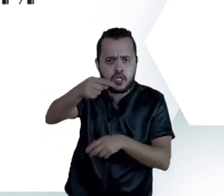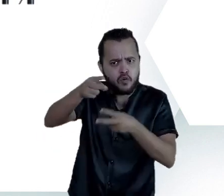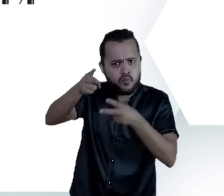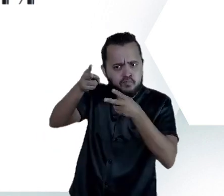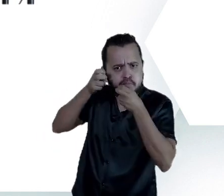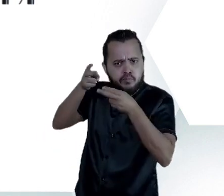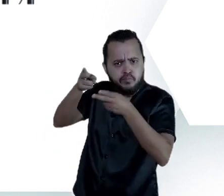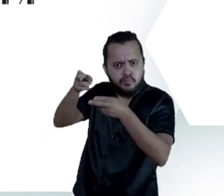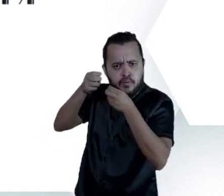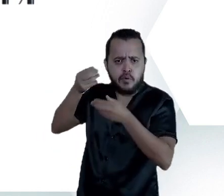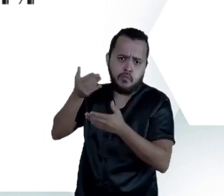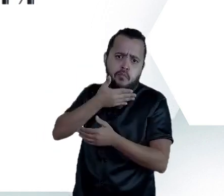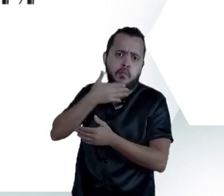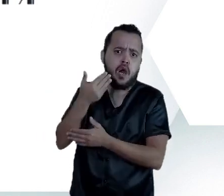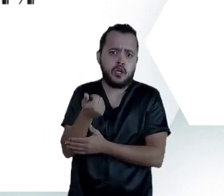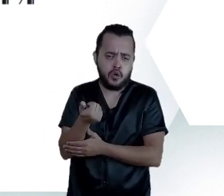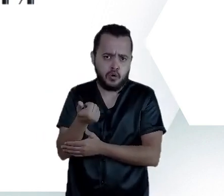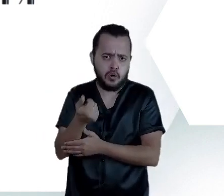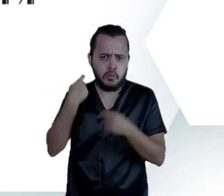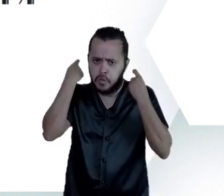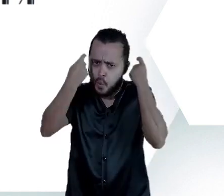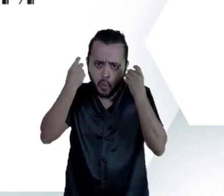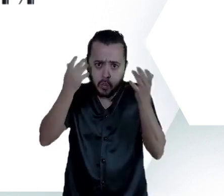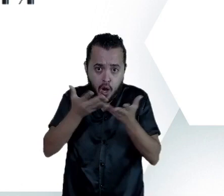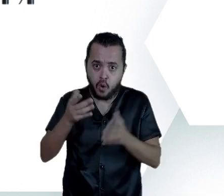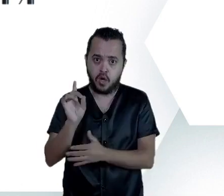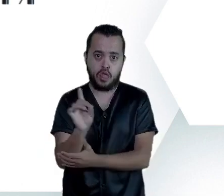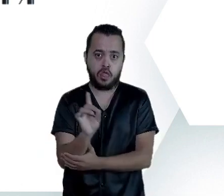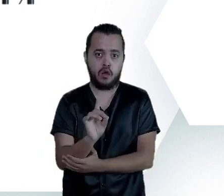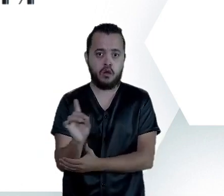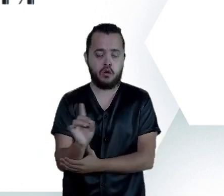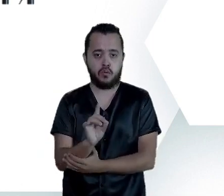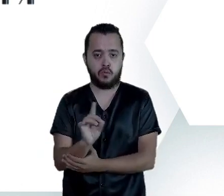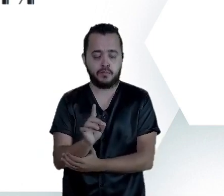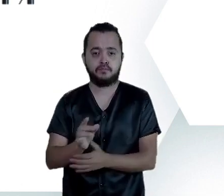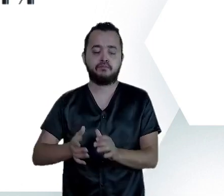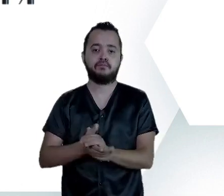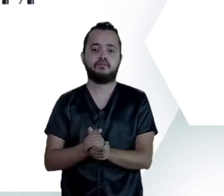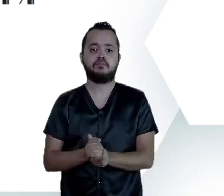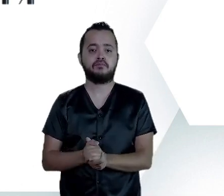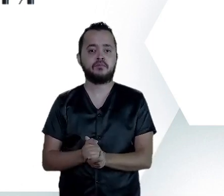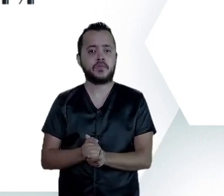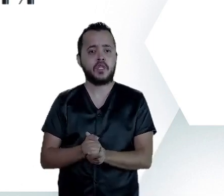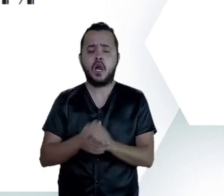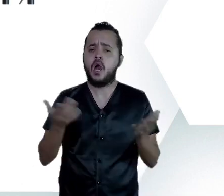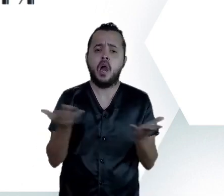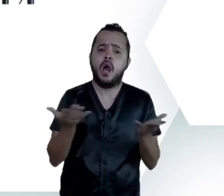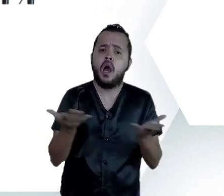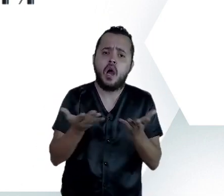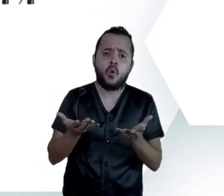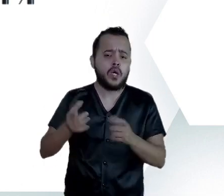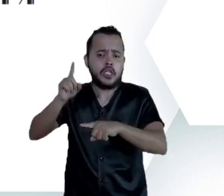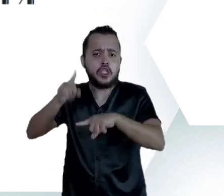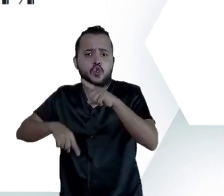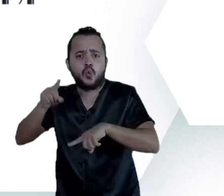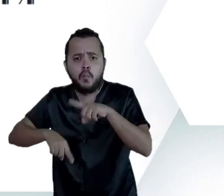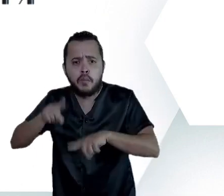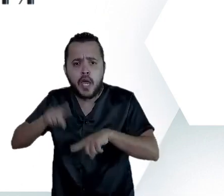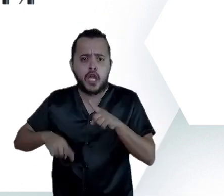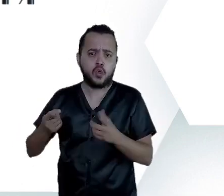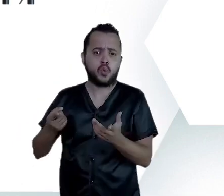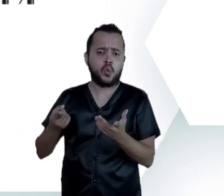Então não se preocupe com isso. Dando seguimento aí, ó, nós temos os nossos equipamentos, nossos instrumentos, na